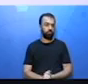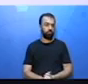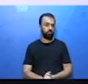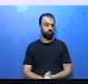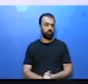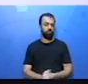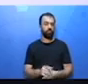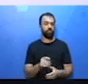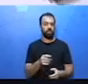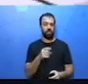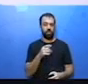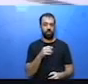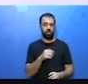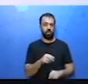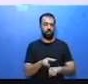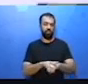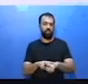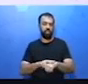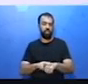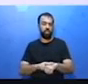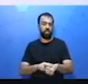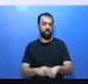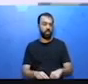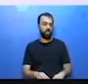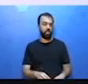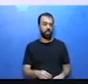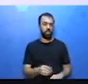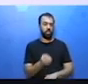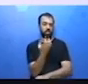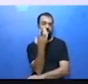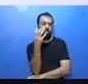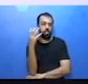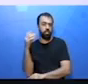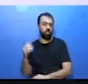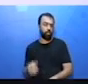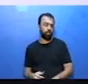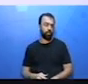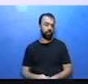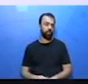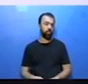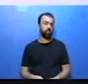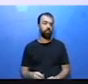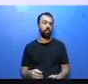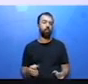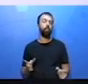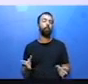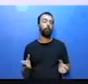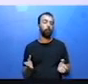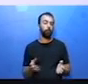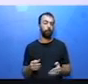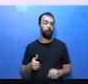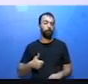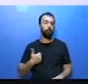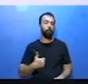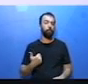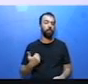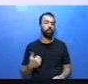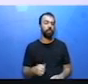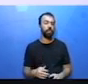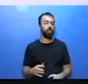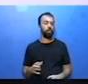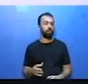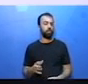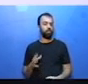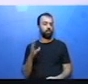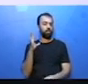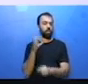E aqui em verde são as 3 praças. Então, primeira coisa, vamos calcular a área. Vou calcular a área da praça